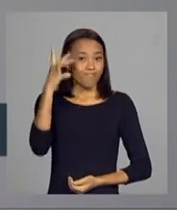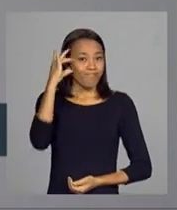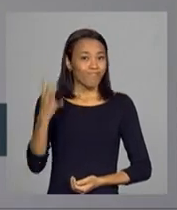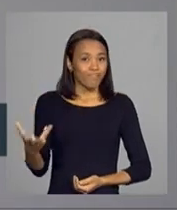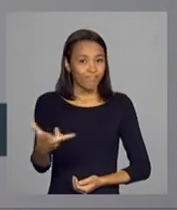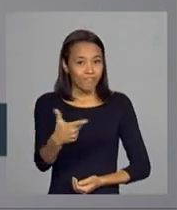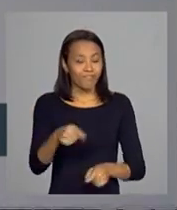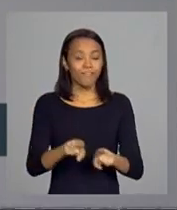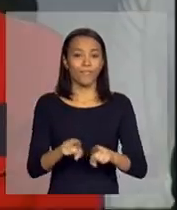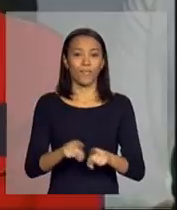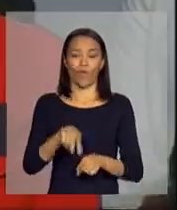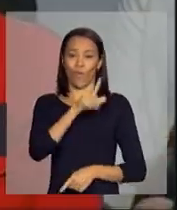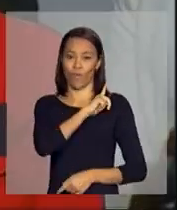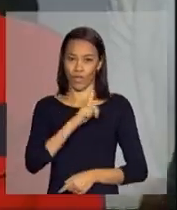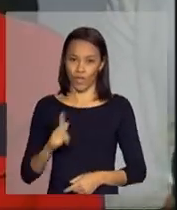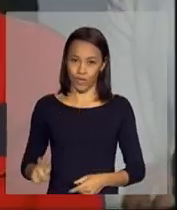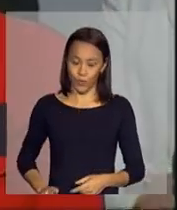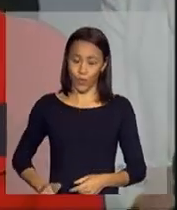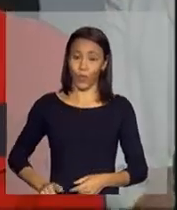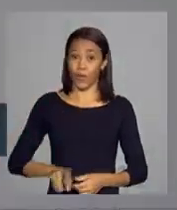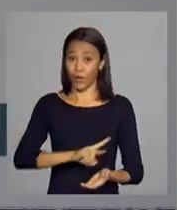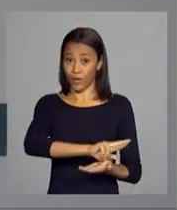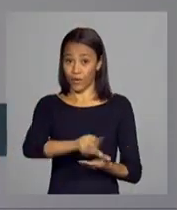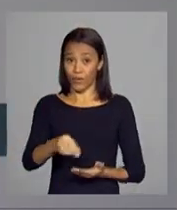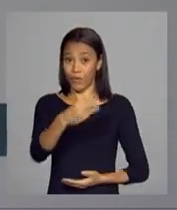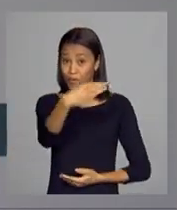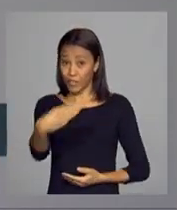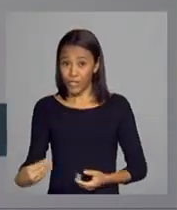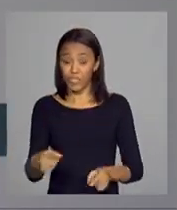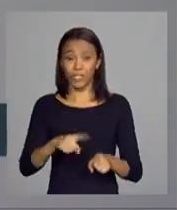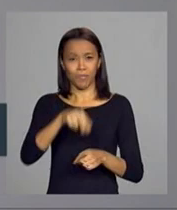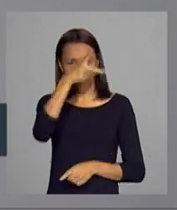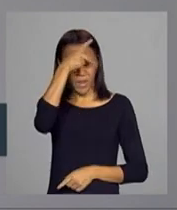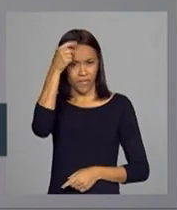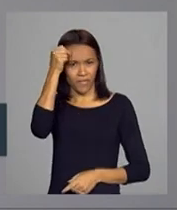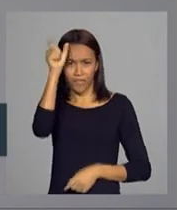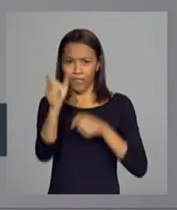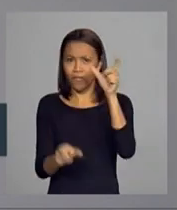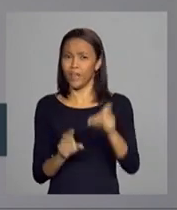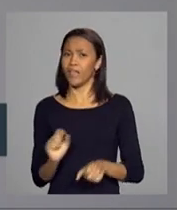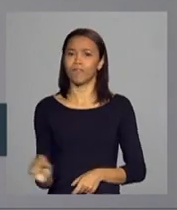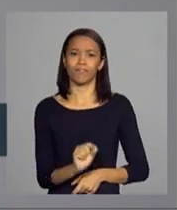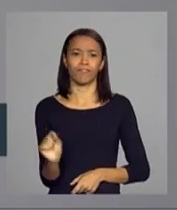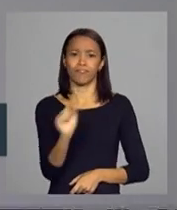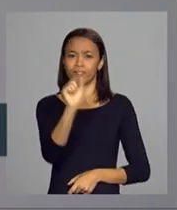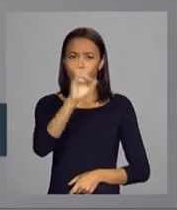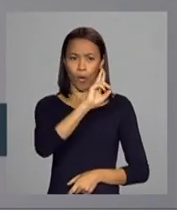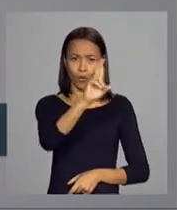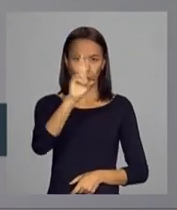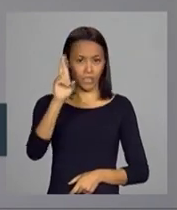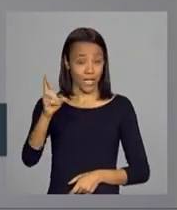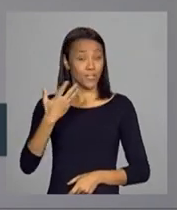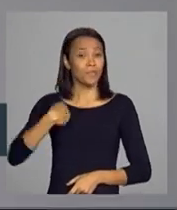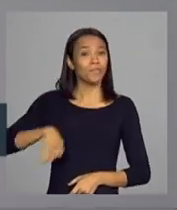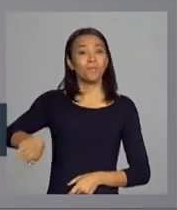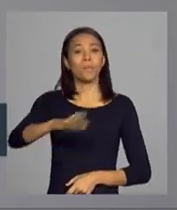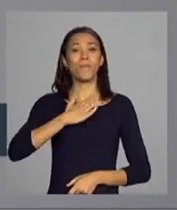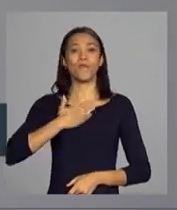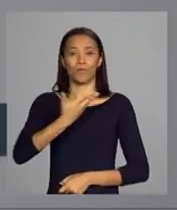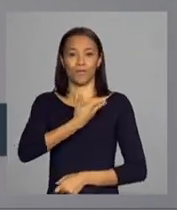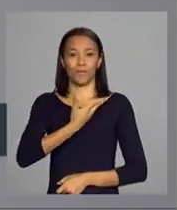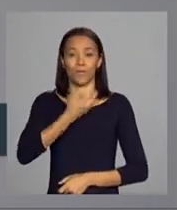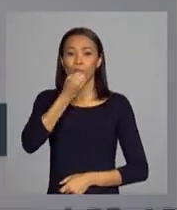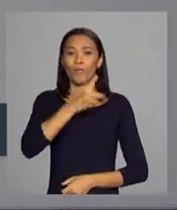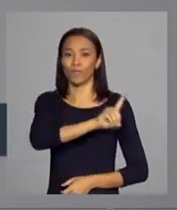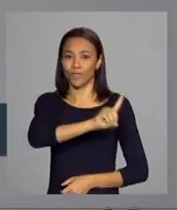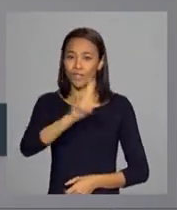senhor governador, ministros, prefeito e demais autoridades, meus colegas, bom